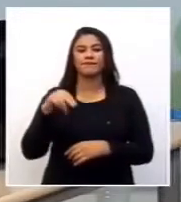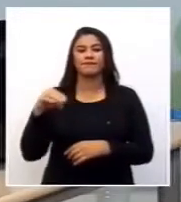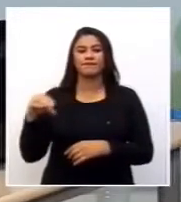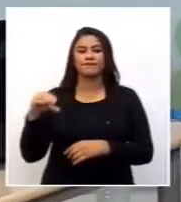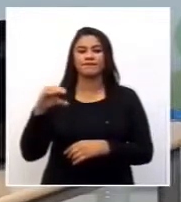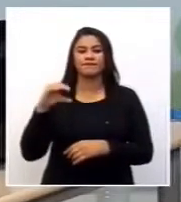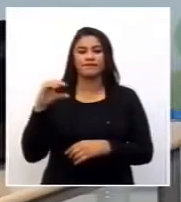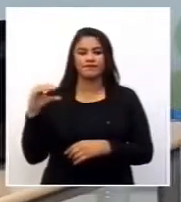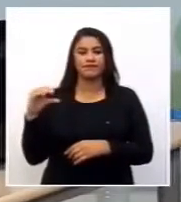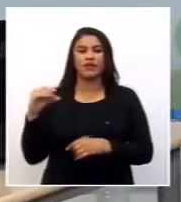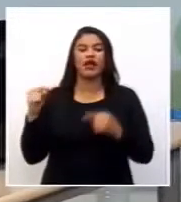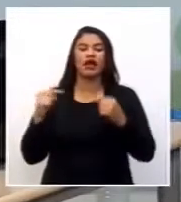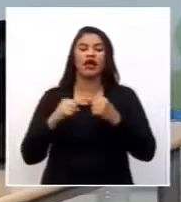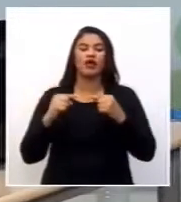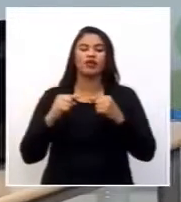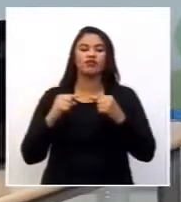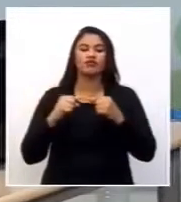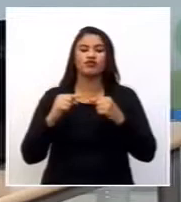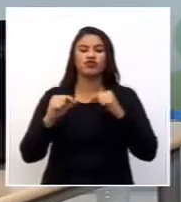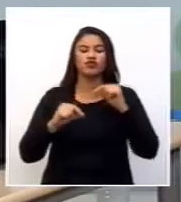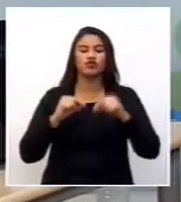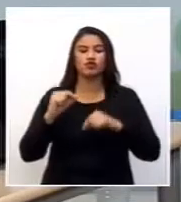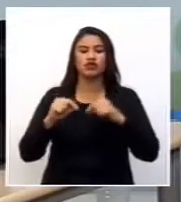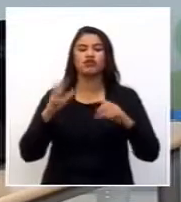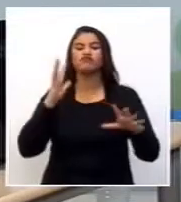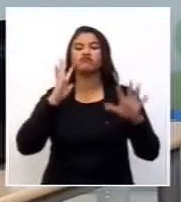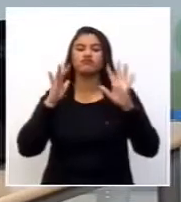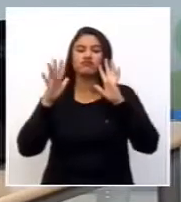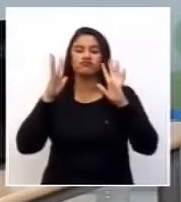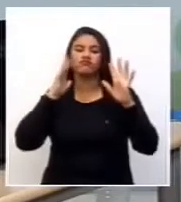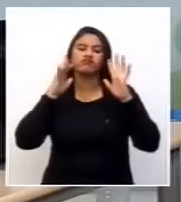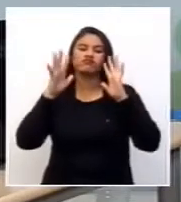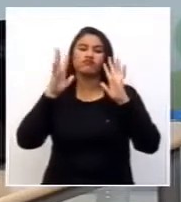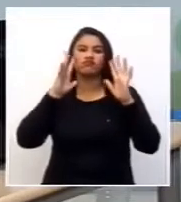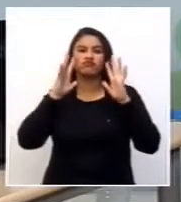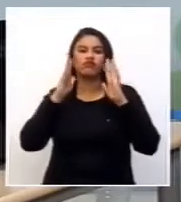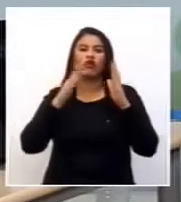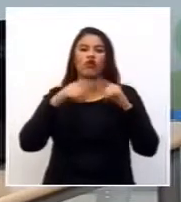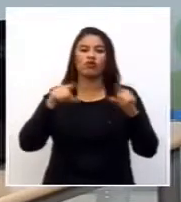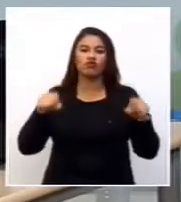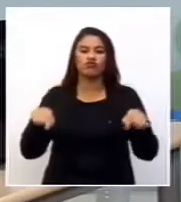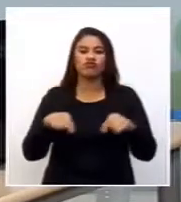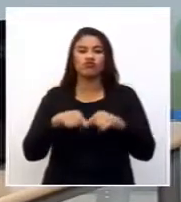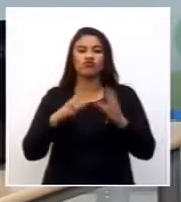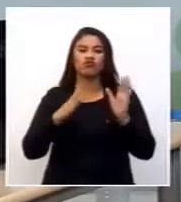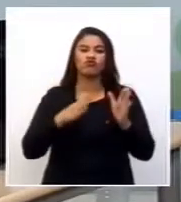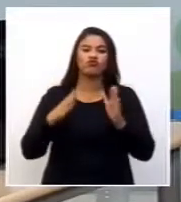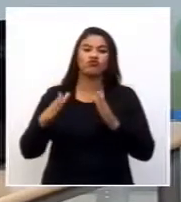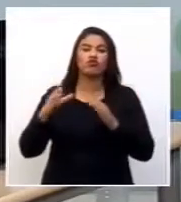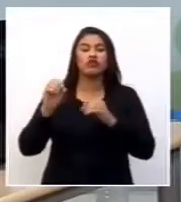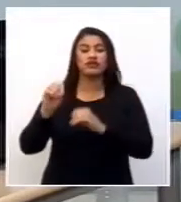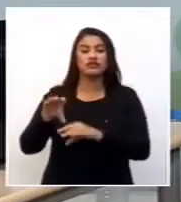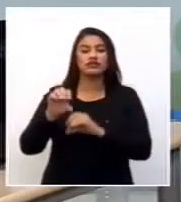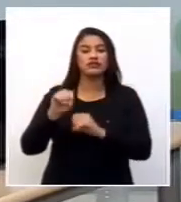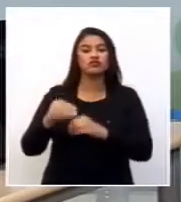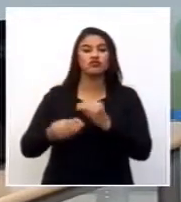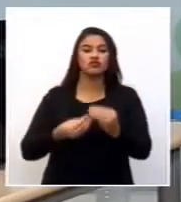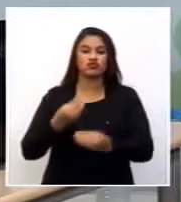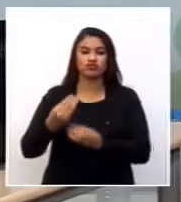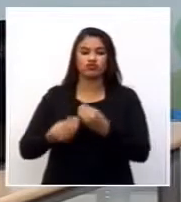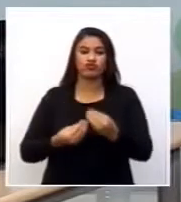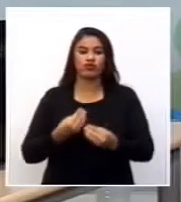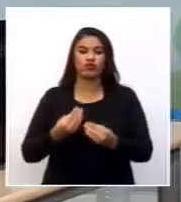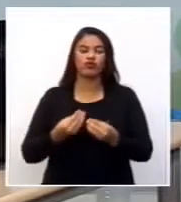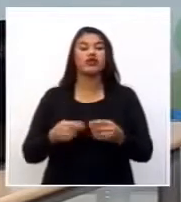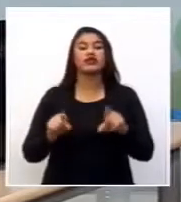competências gerais, nós vamos fazer algumas reflexões sobre os espaços, né, de organização de aprendizagem em sala de aula. Né? Então, reiterando também